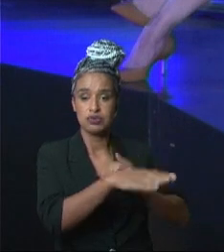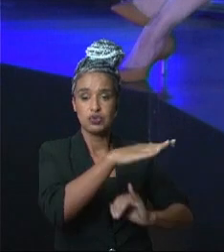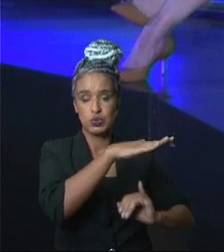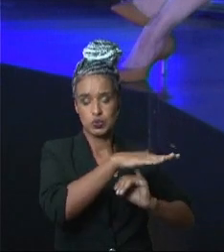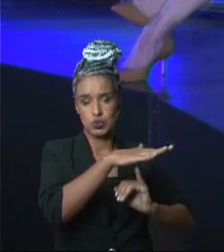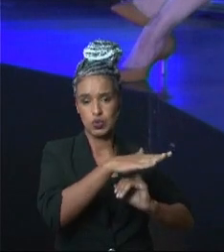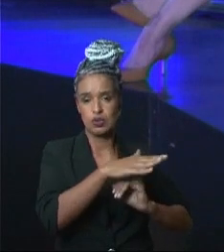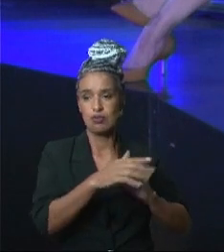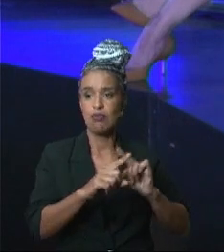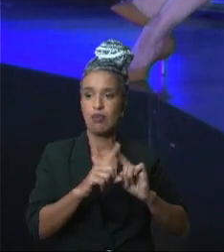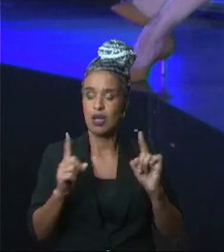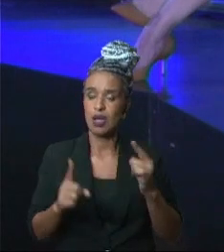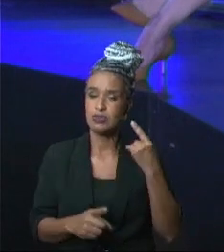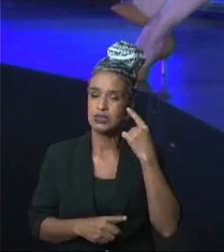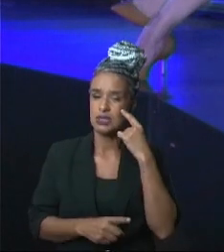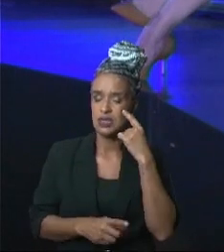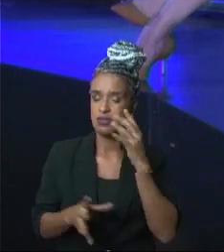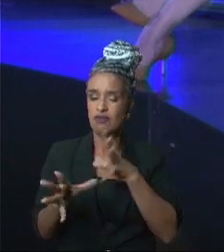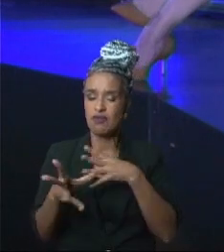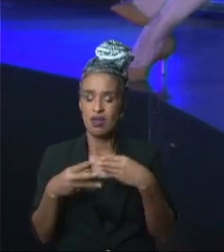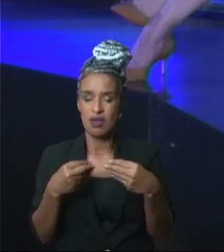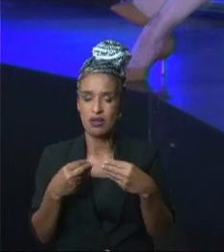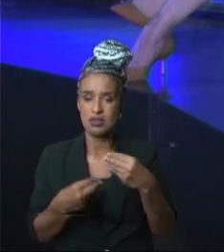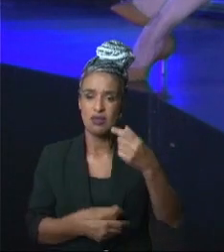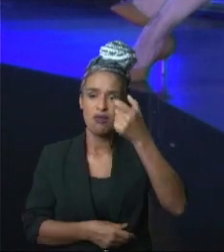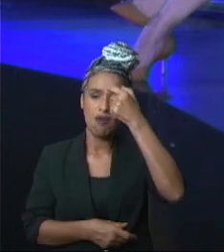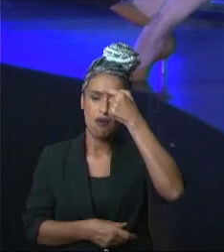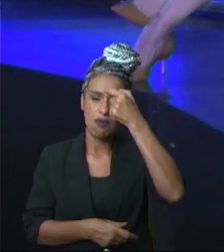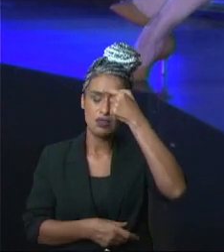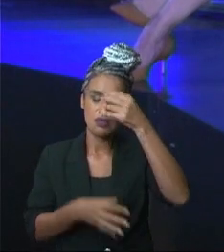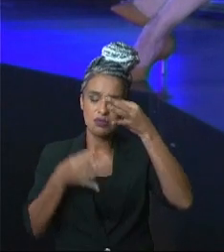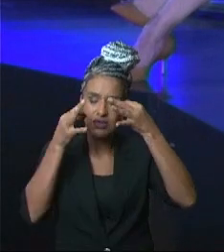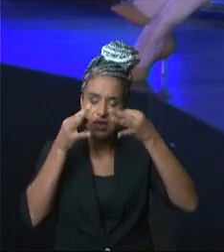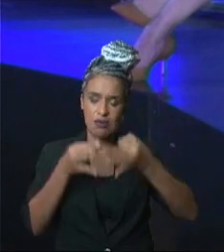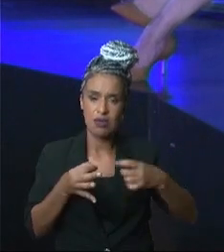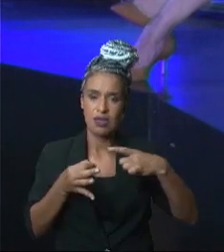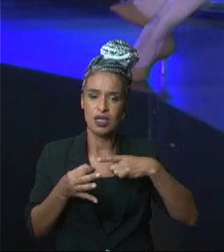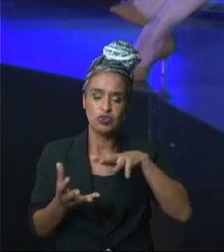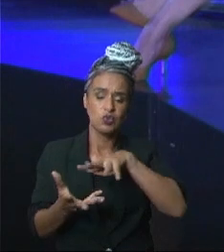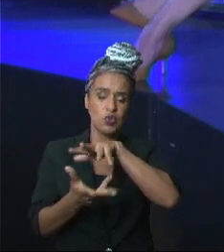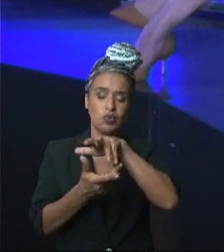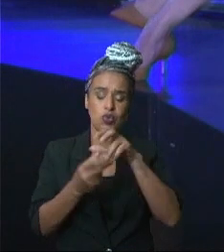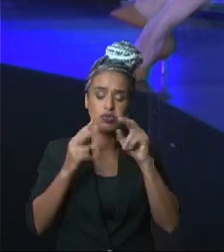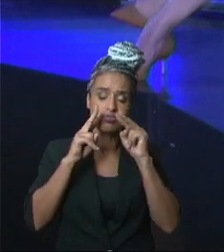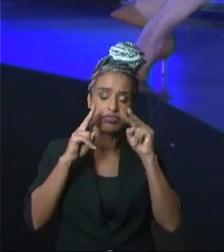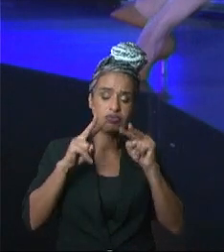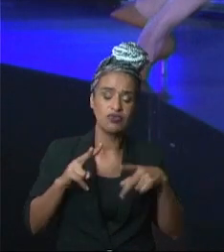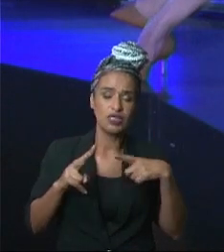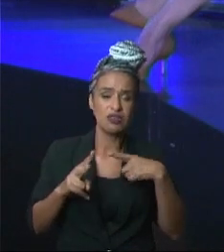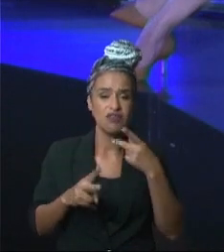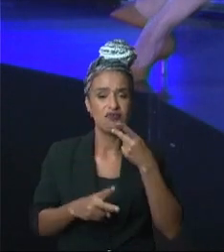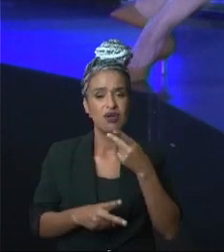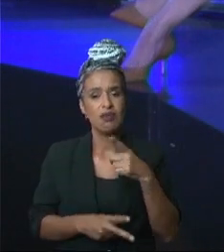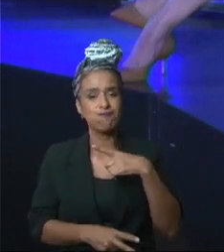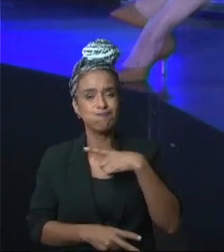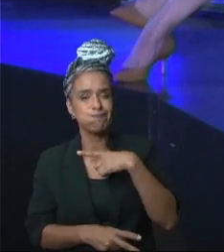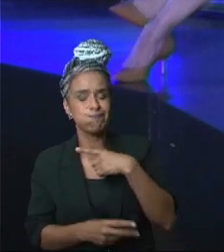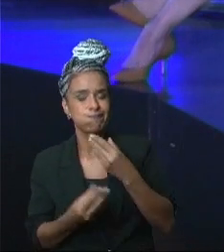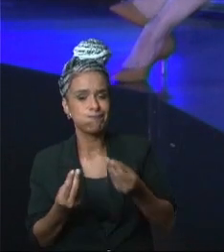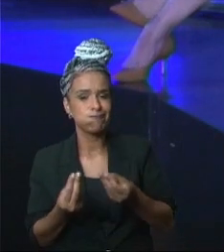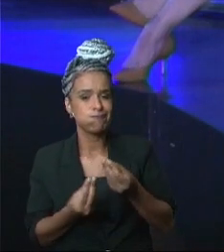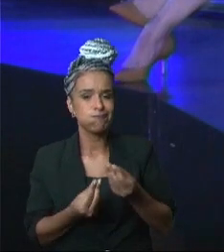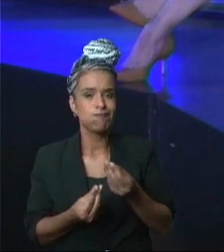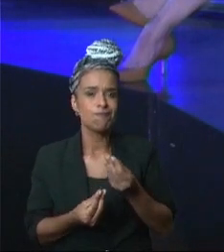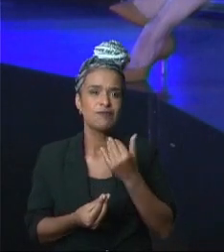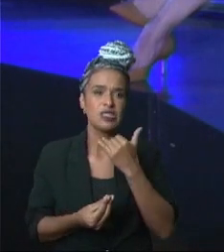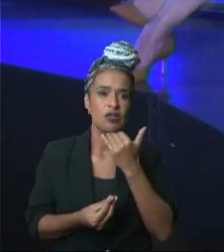ser conscientes da mudança do mundo e temos que também ter, e eu diria, é uma coisa,